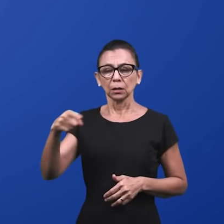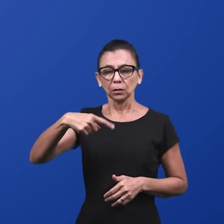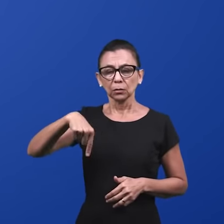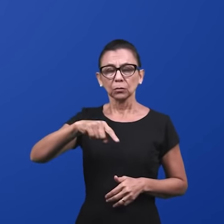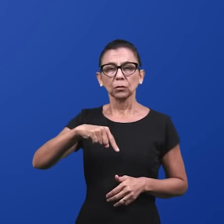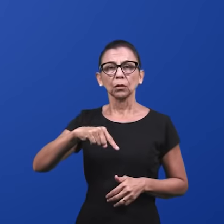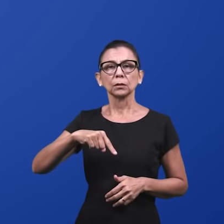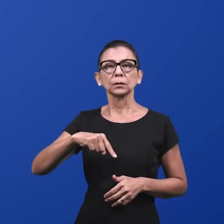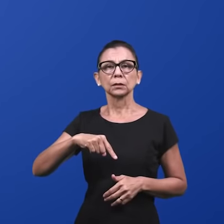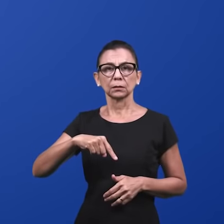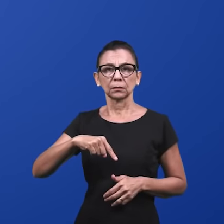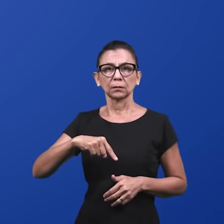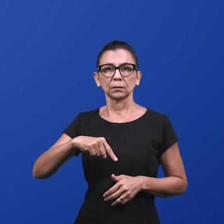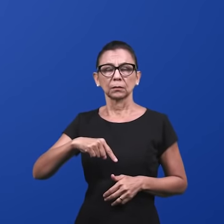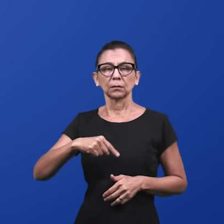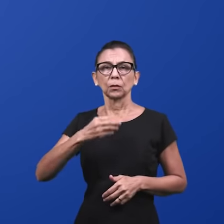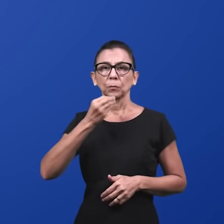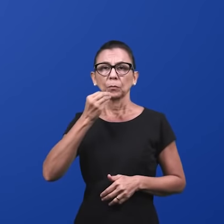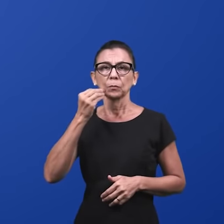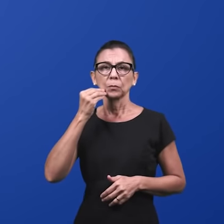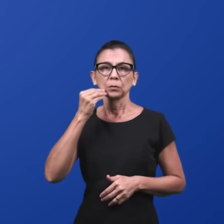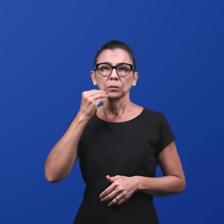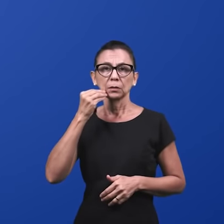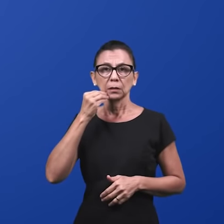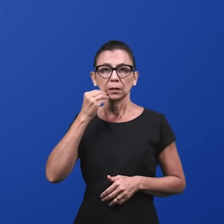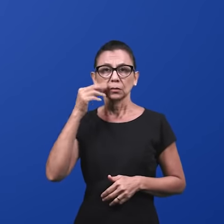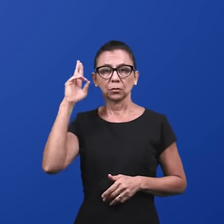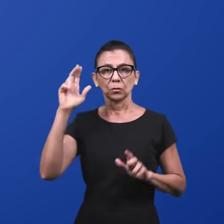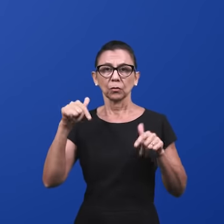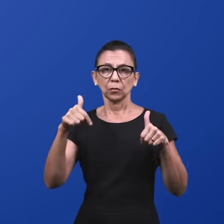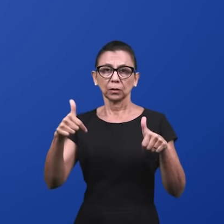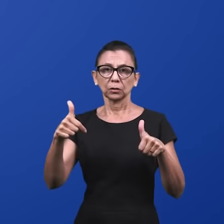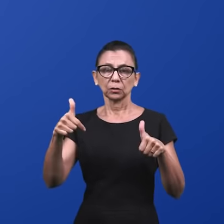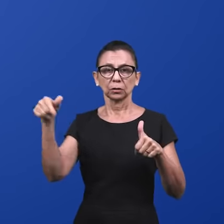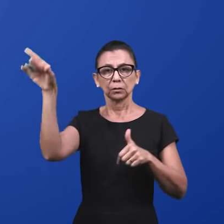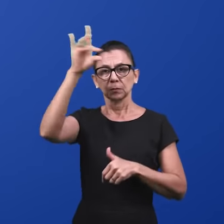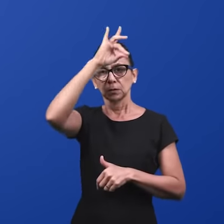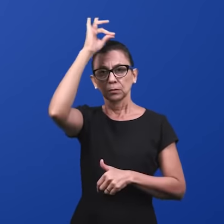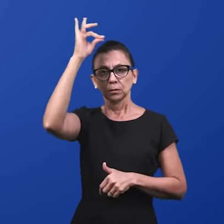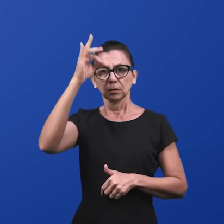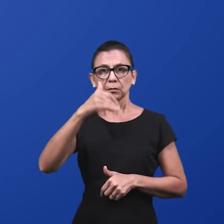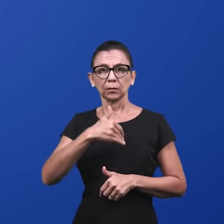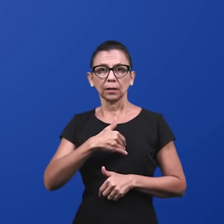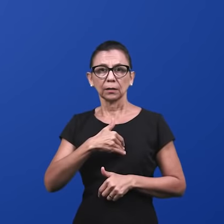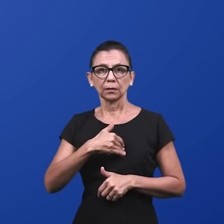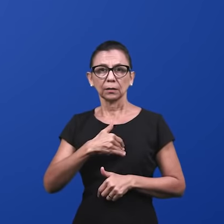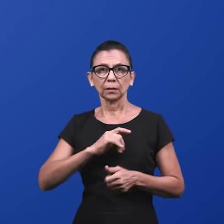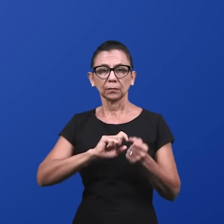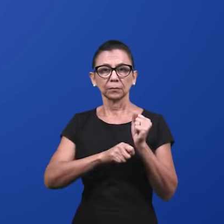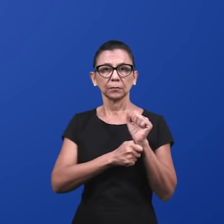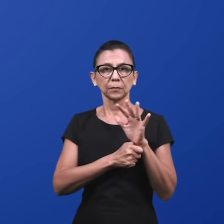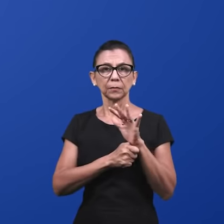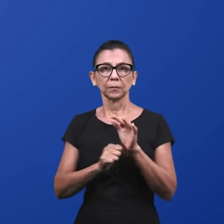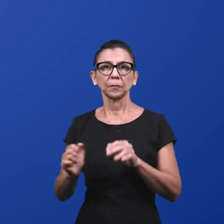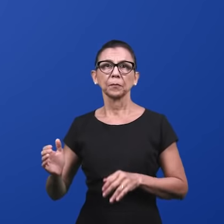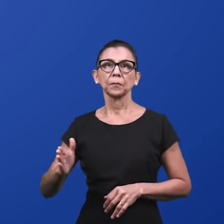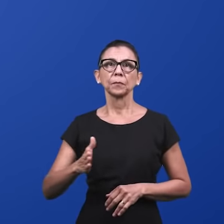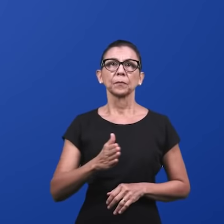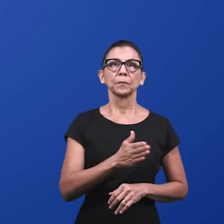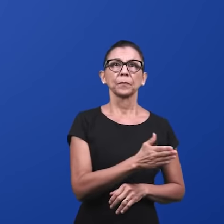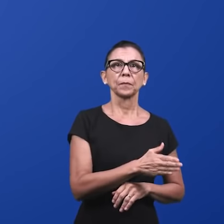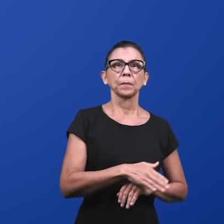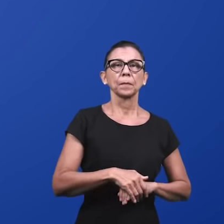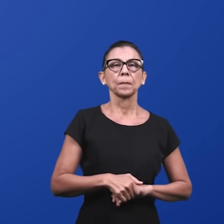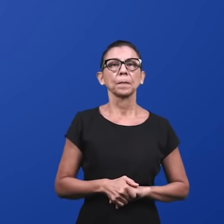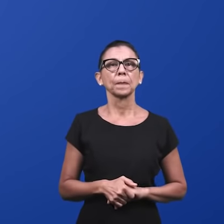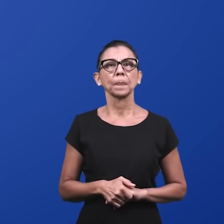nossas vidas quando nós damos oportunidade para o Senhor agir. Amém? A paz do Senhor. A paz do Senhor Jesus, irmãos.